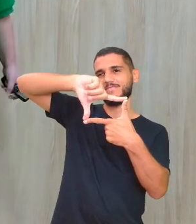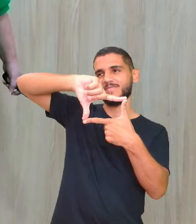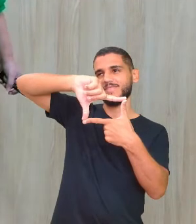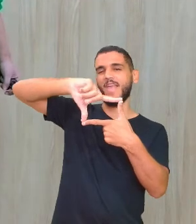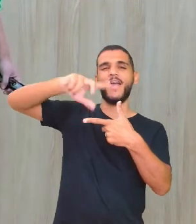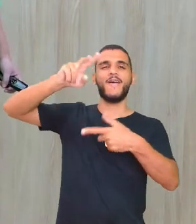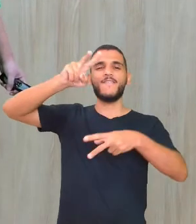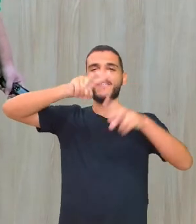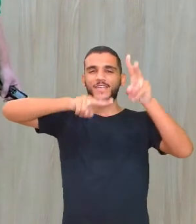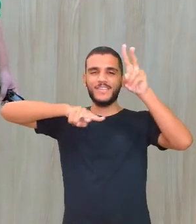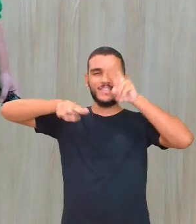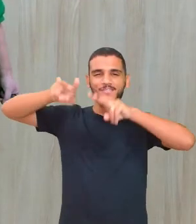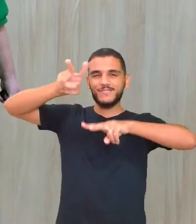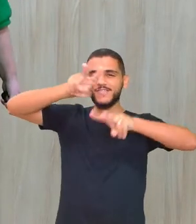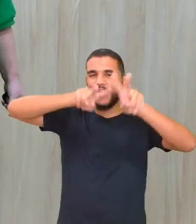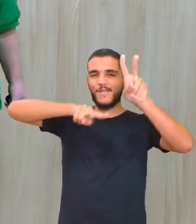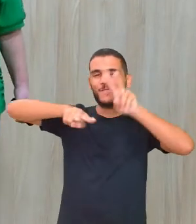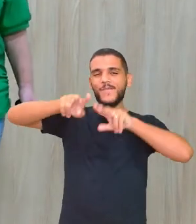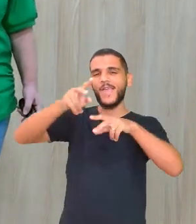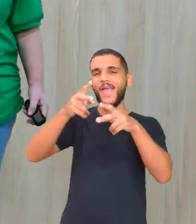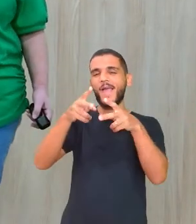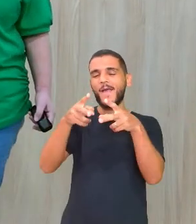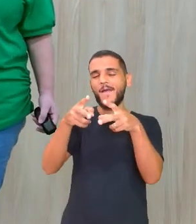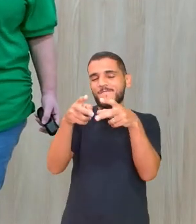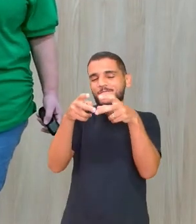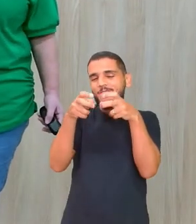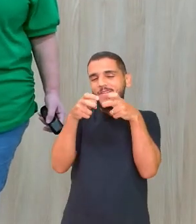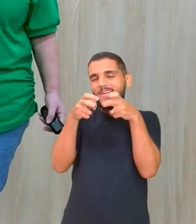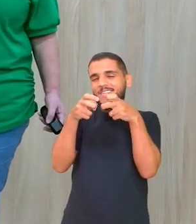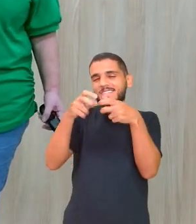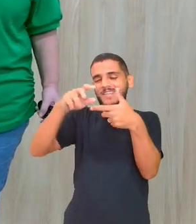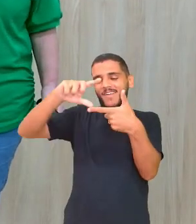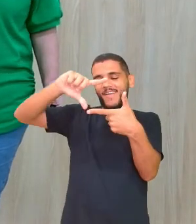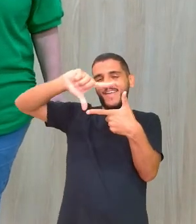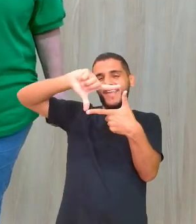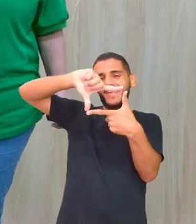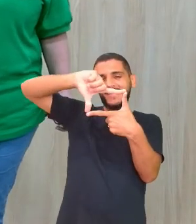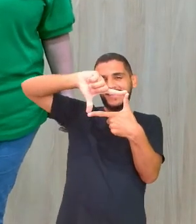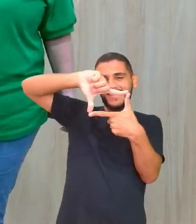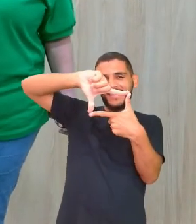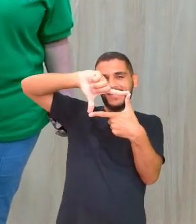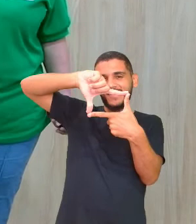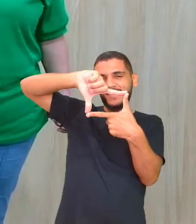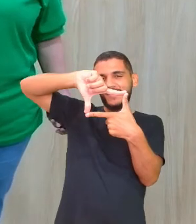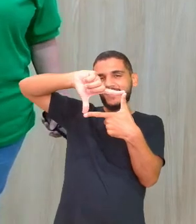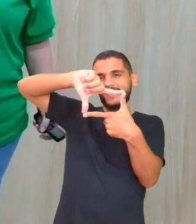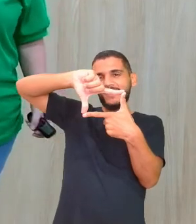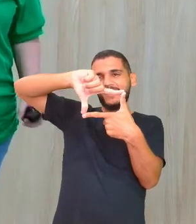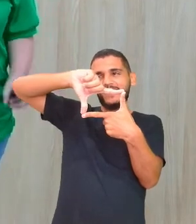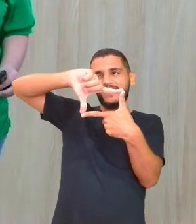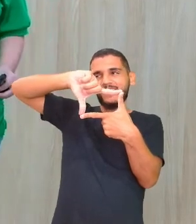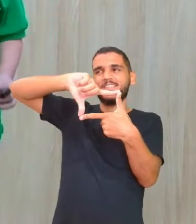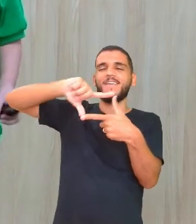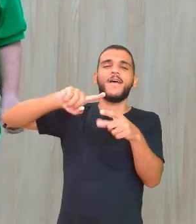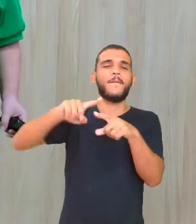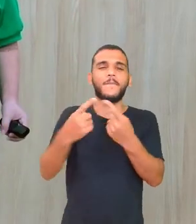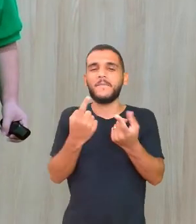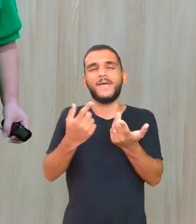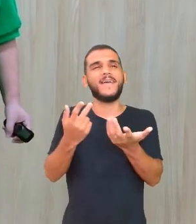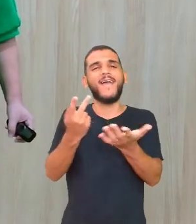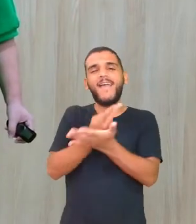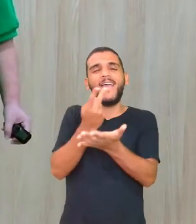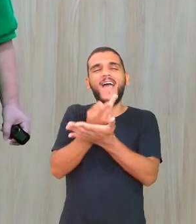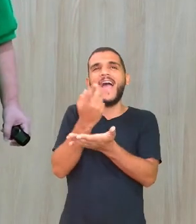Visualmente parecia um retângulo. Ó, turma, esses lapsos não tem